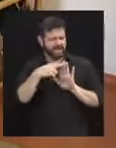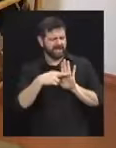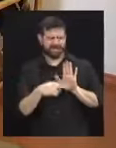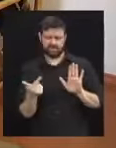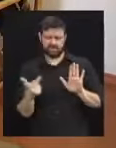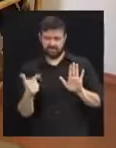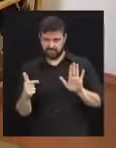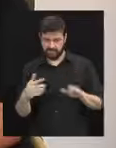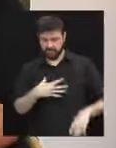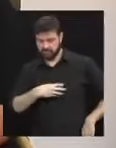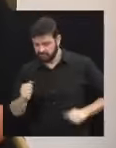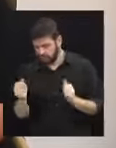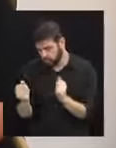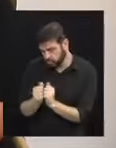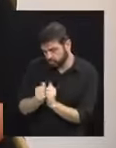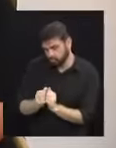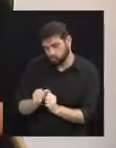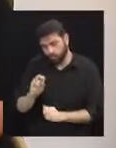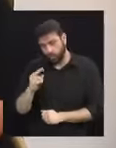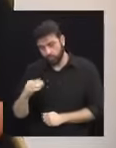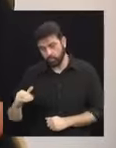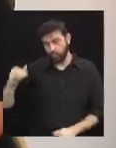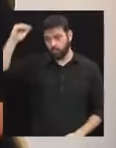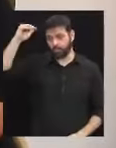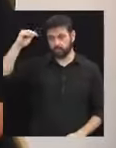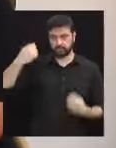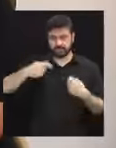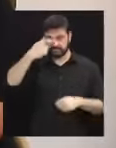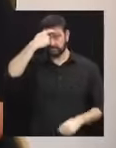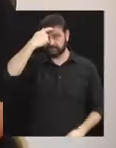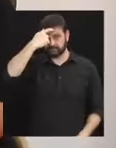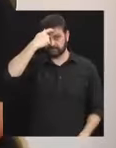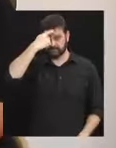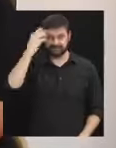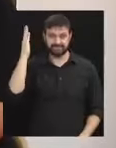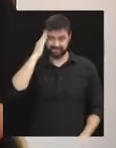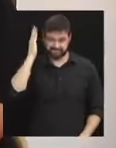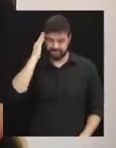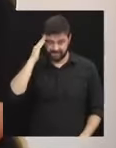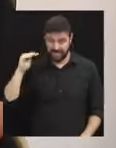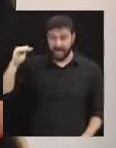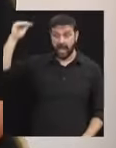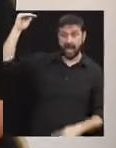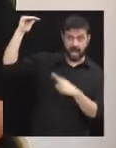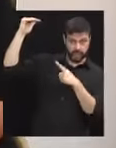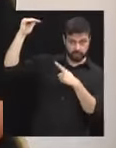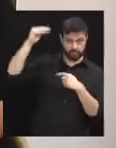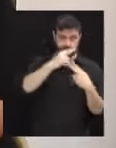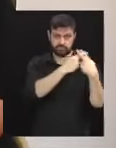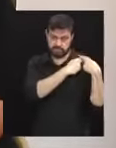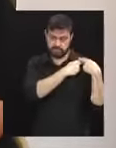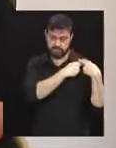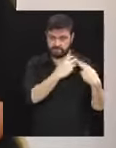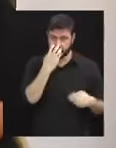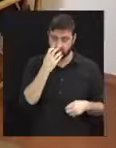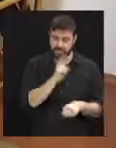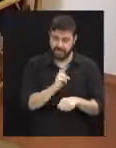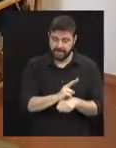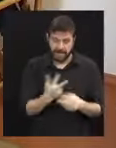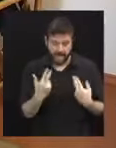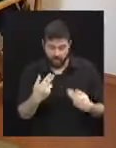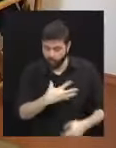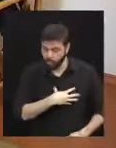se a criança vai junto ou não. O que precisa é o adulto ser consciente dessa forma, de saber que ele é que é o responsável pelo animal. É um filho a mais,